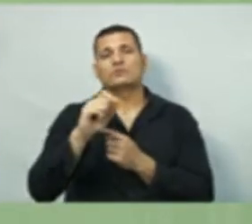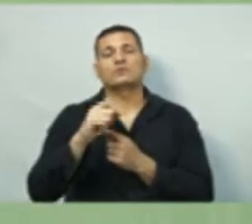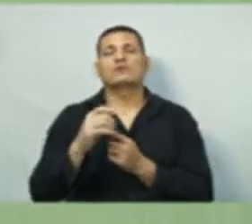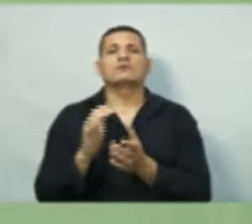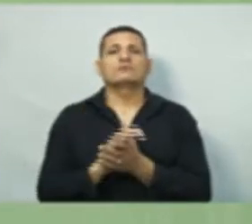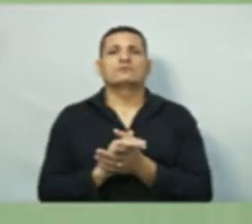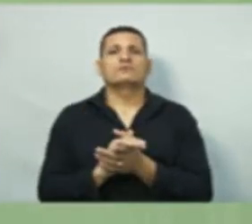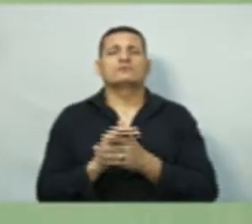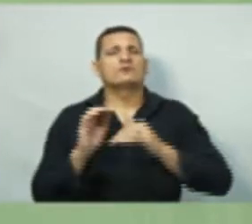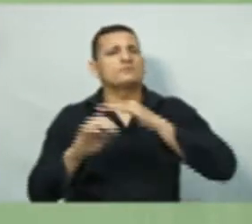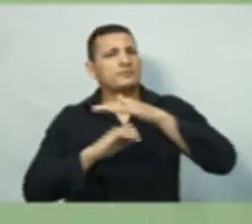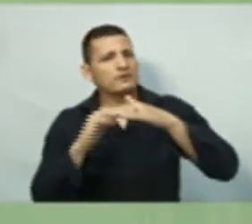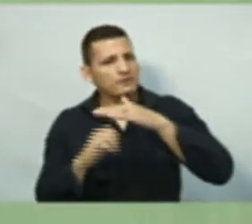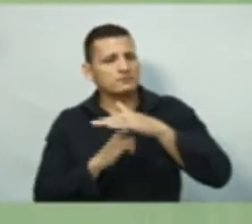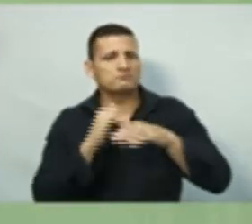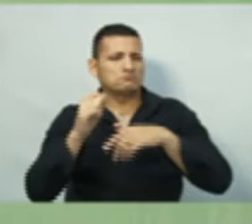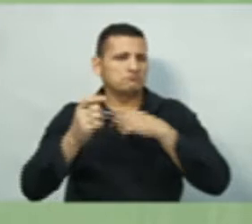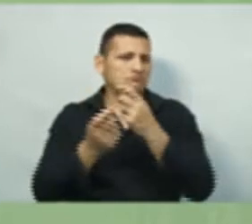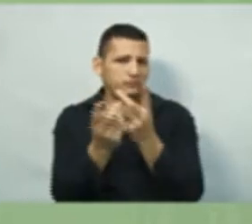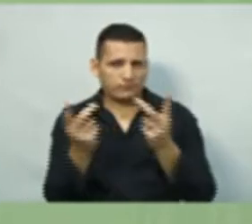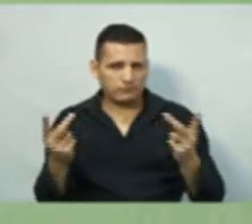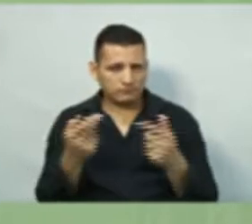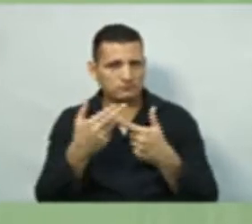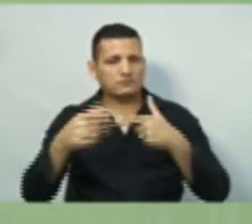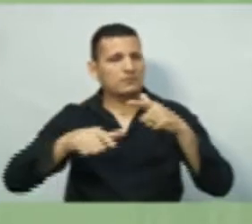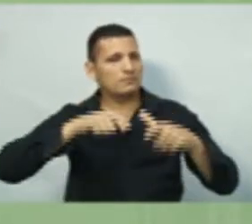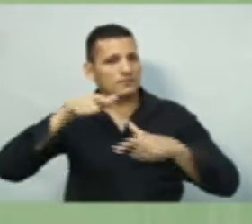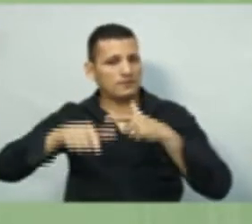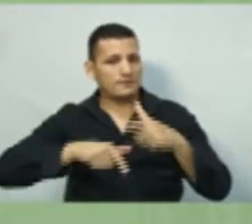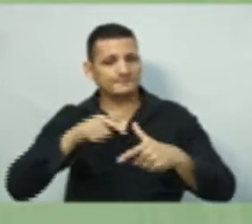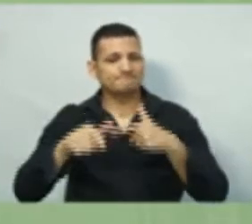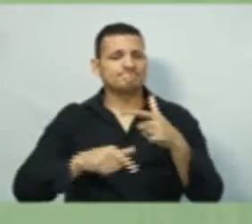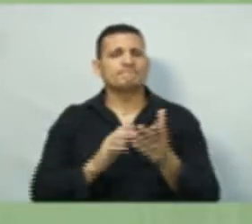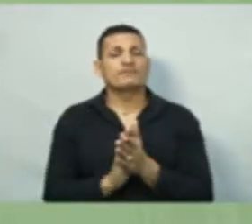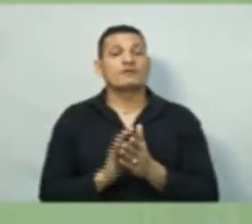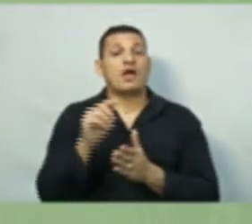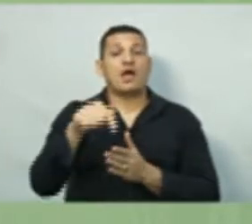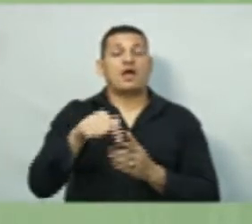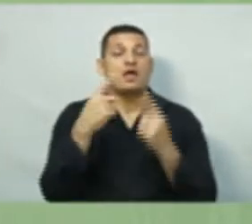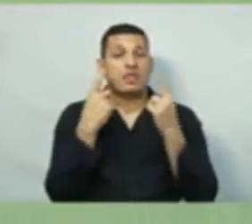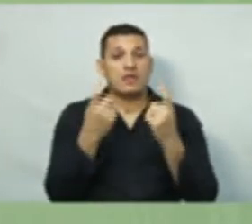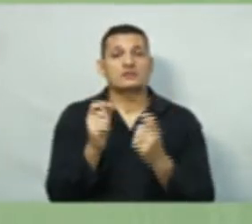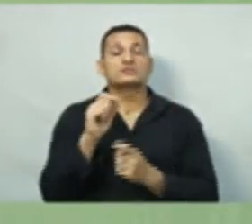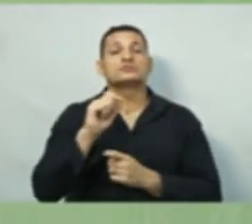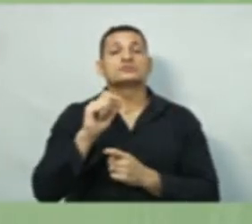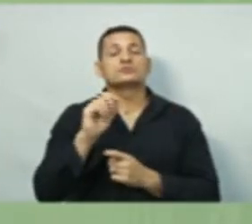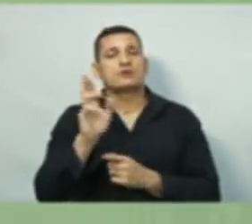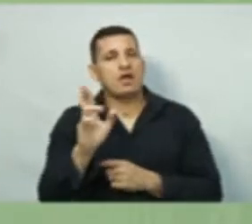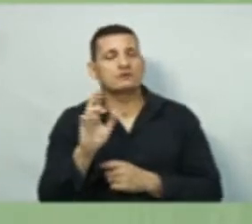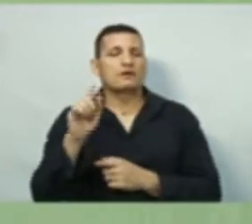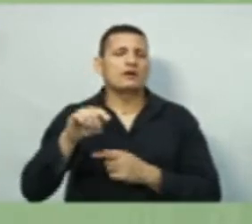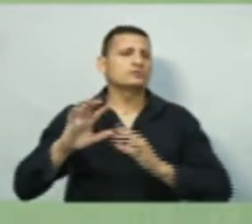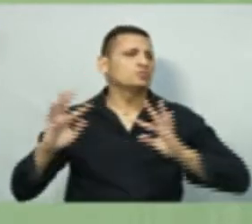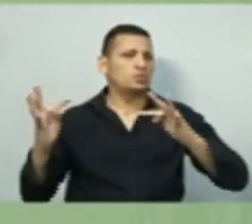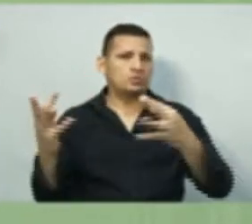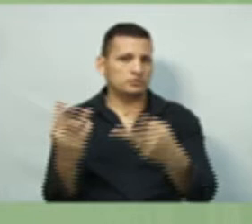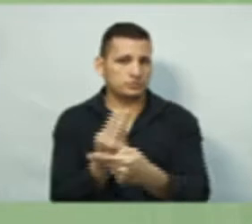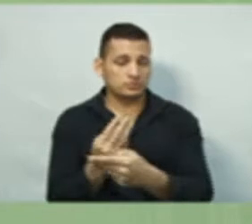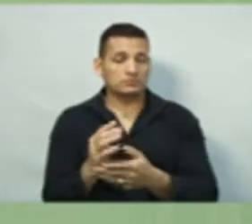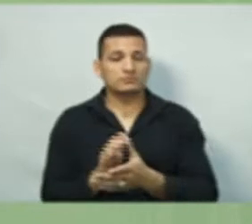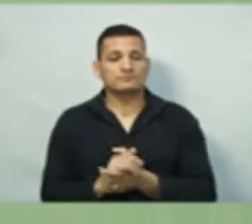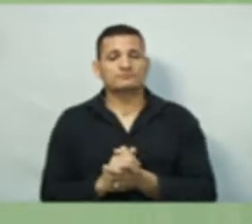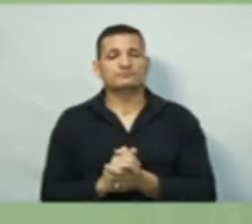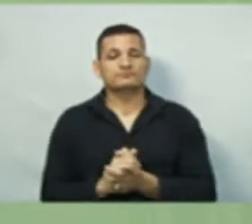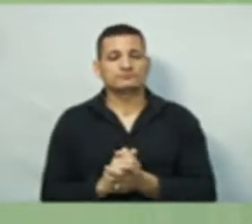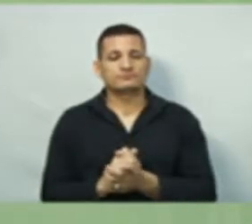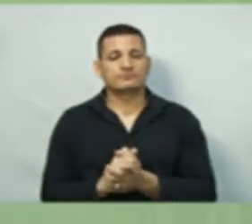mercado, viabilizando os negócios dessa sociedade que são de interesse da coletividade. A operação dela se dá